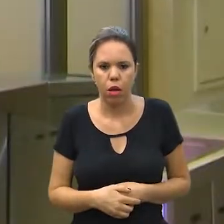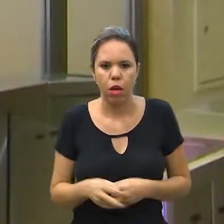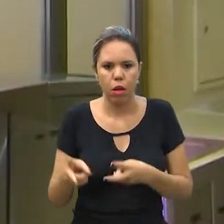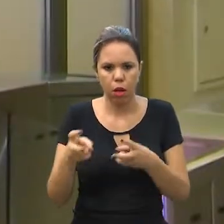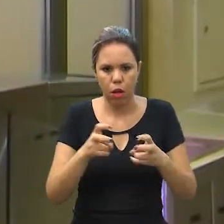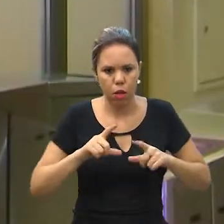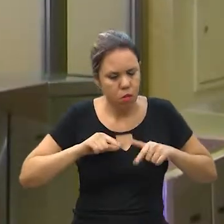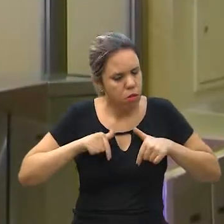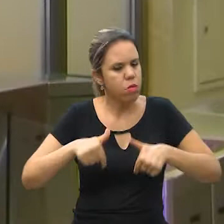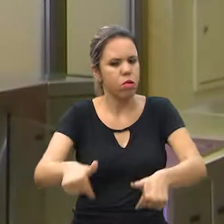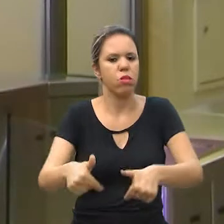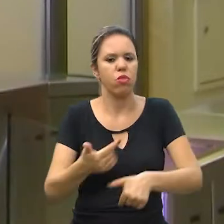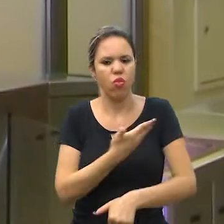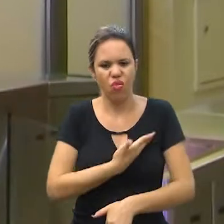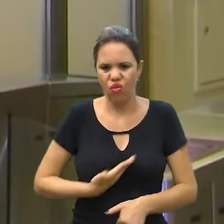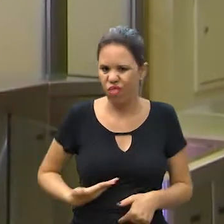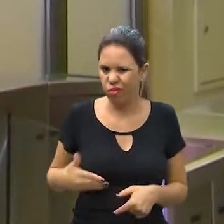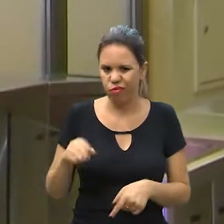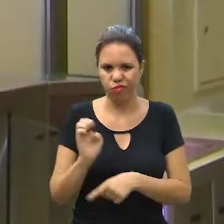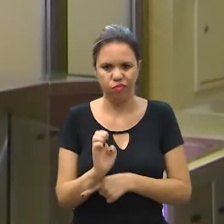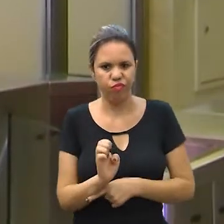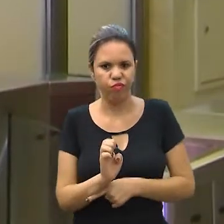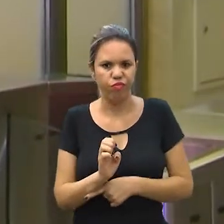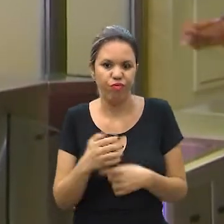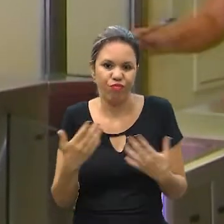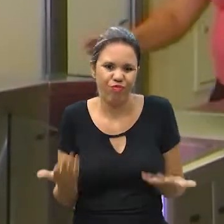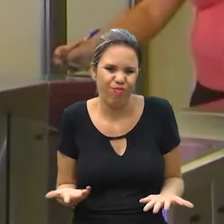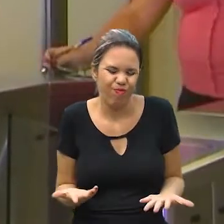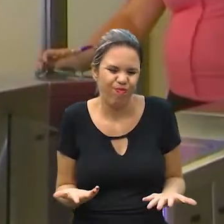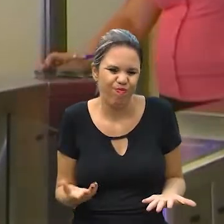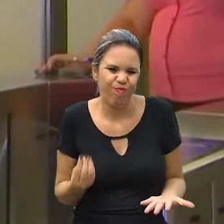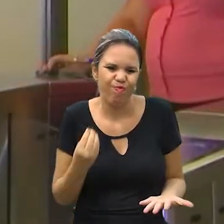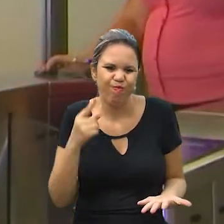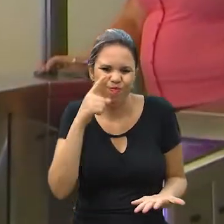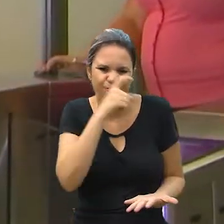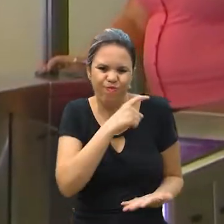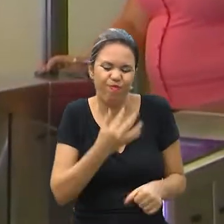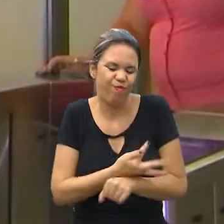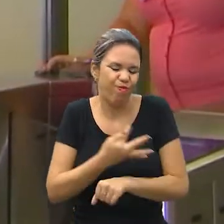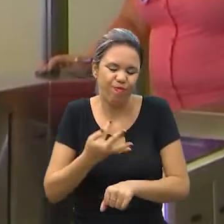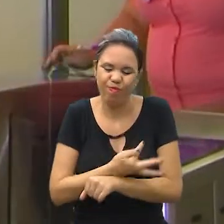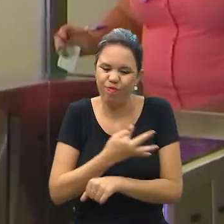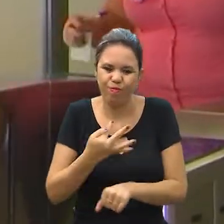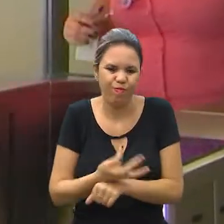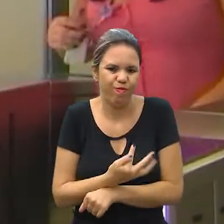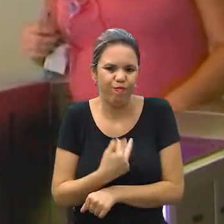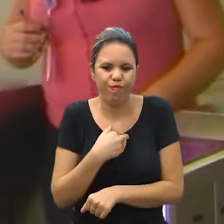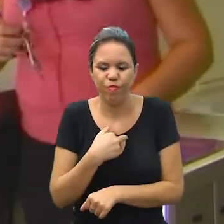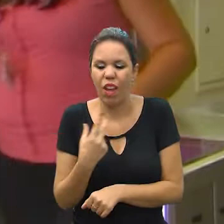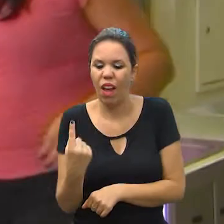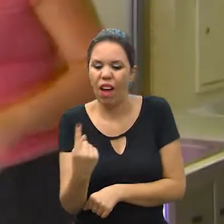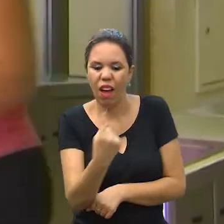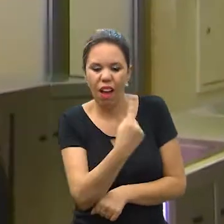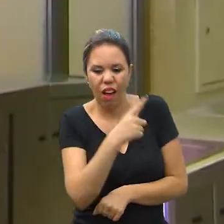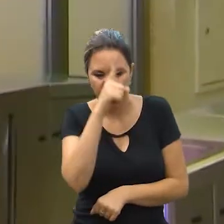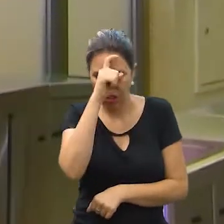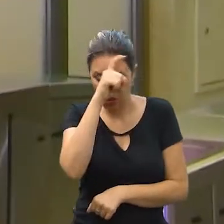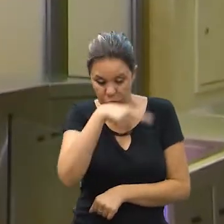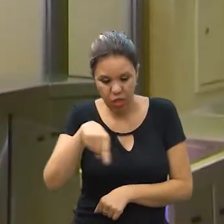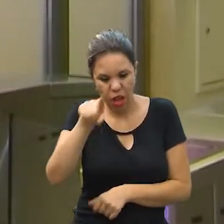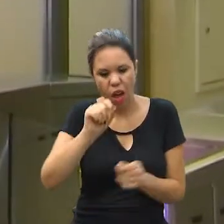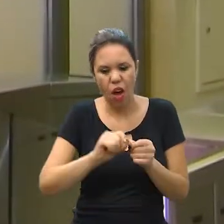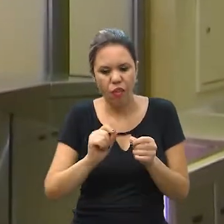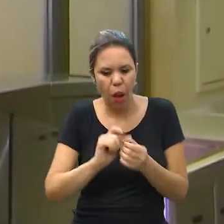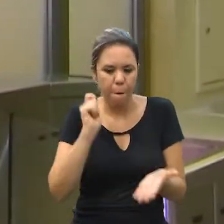mas vimos que com essa atitude do governo do estado, ficamos muito fragilizados e seria pouco representativo cada instituição